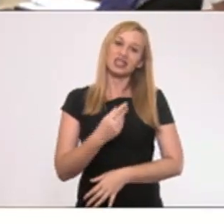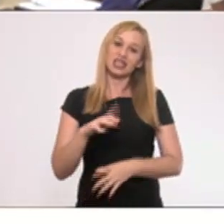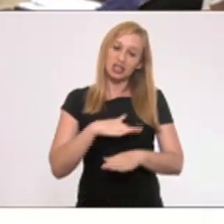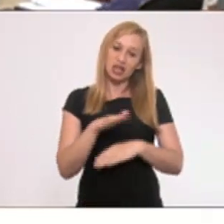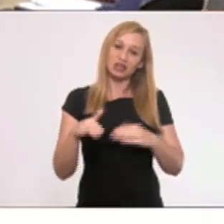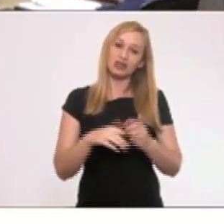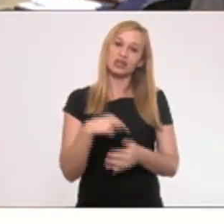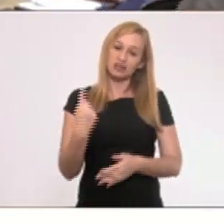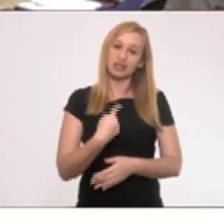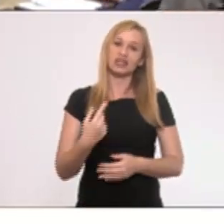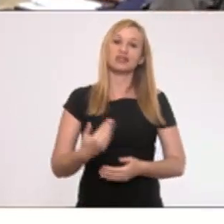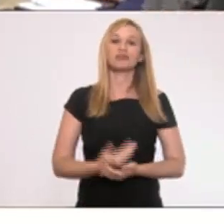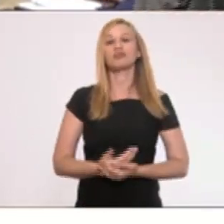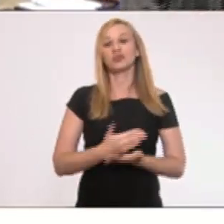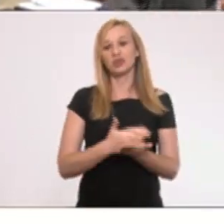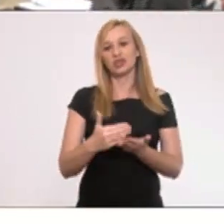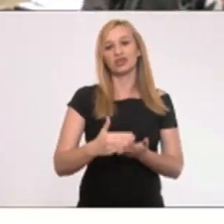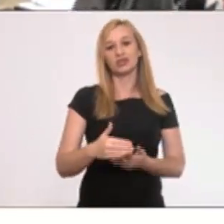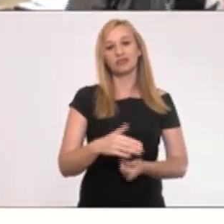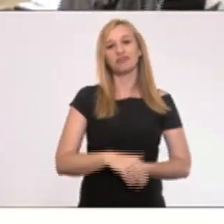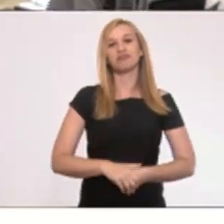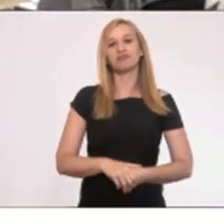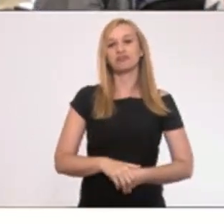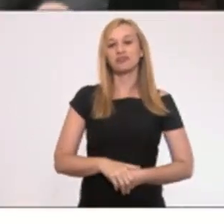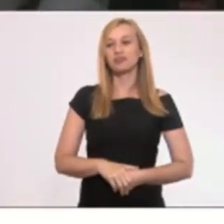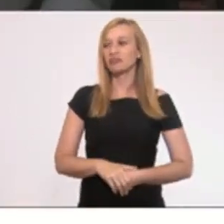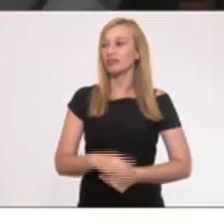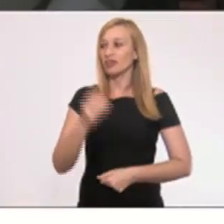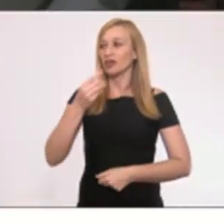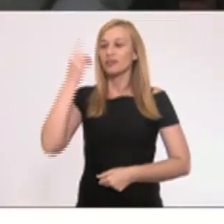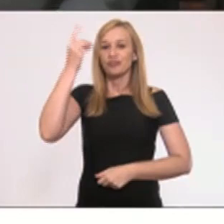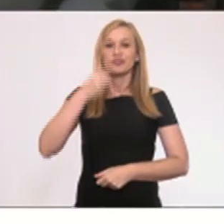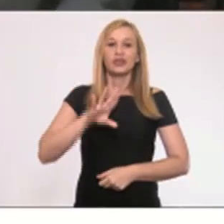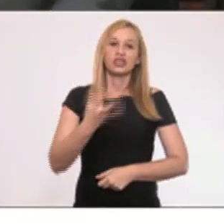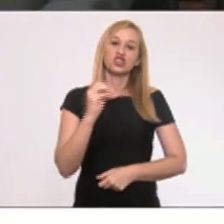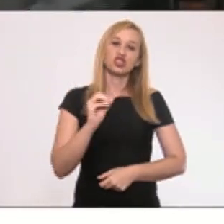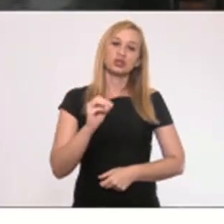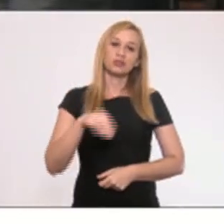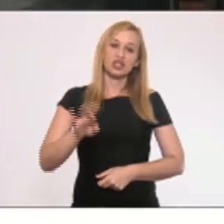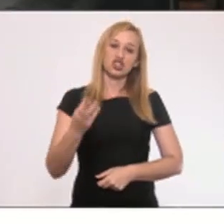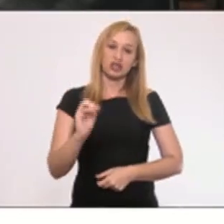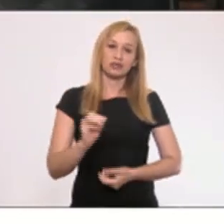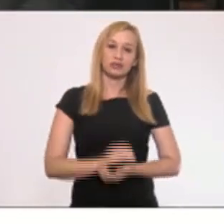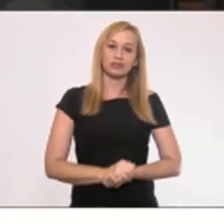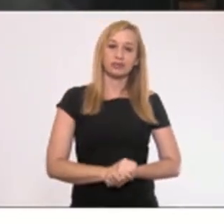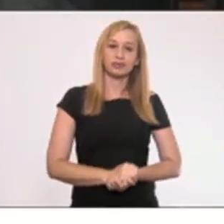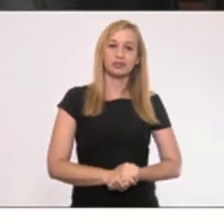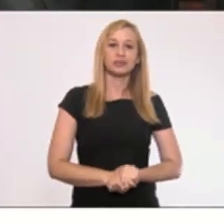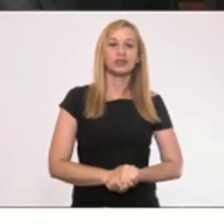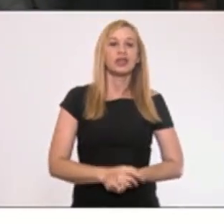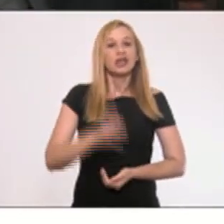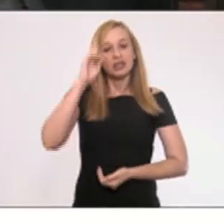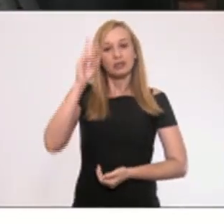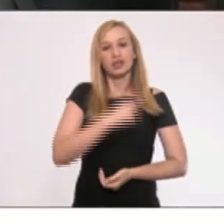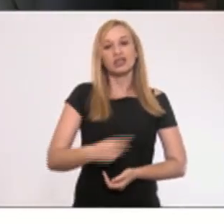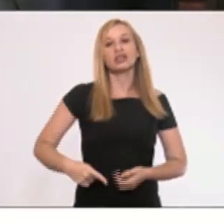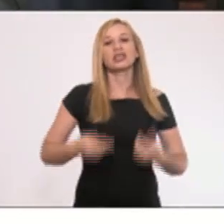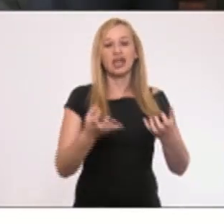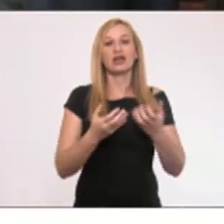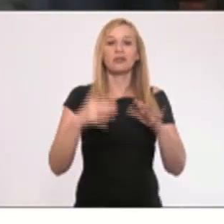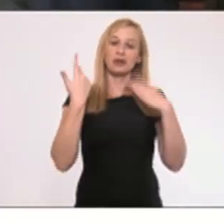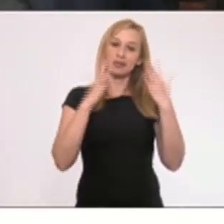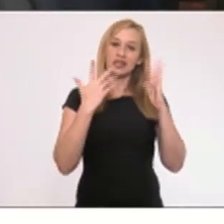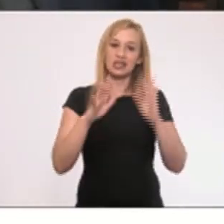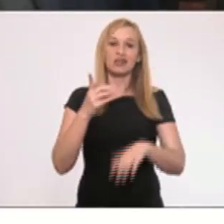início. Declaração de voto, senhor presidente. Deputado Chico Machado. Som. Senhor presidente, eu quero parabenizar o deputado